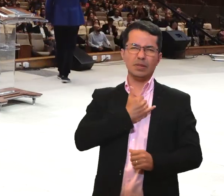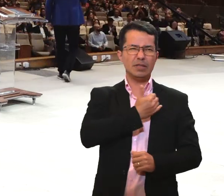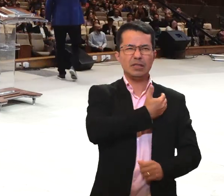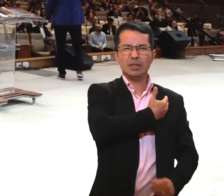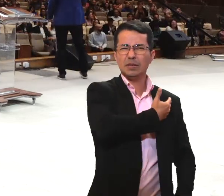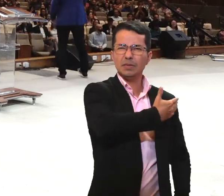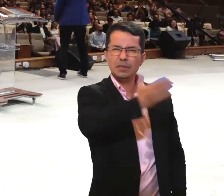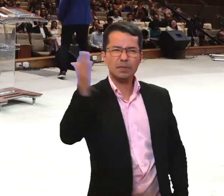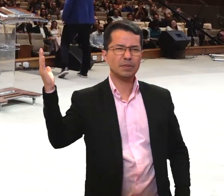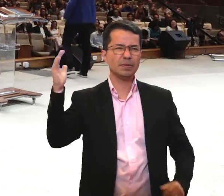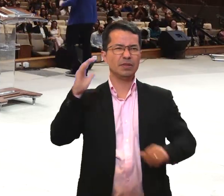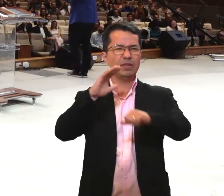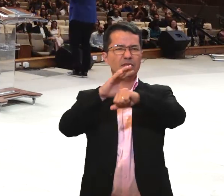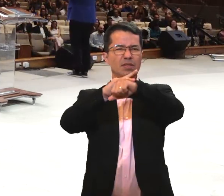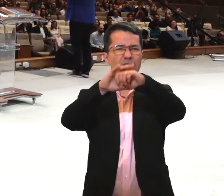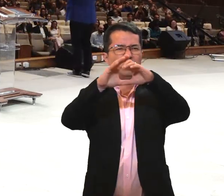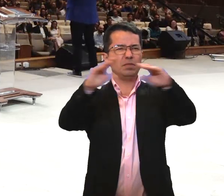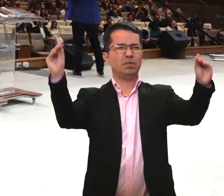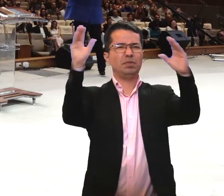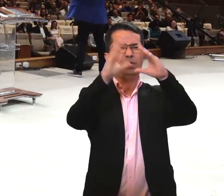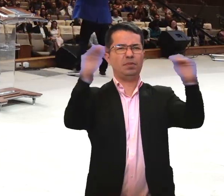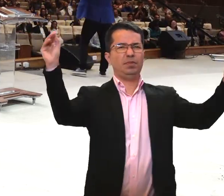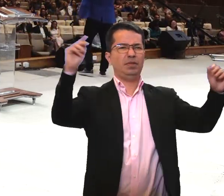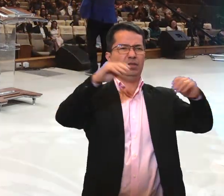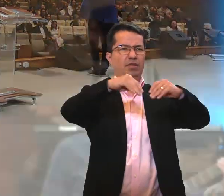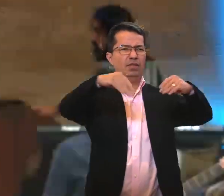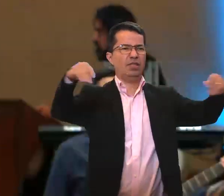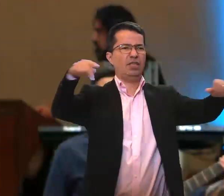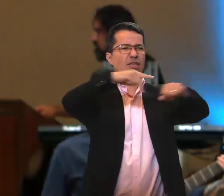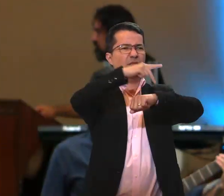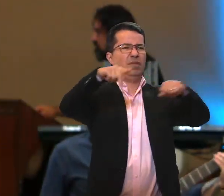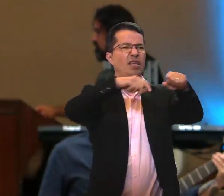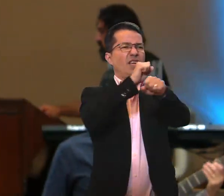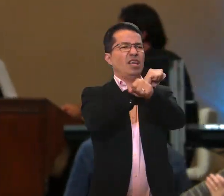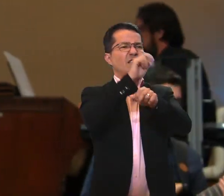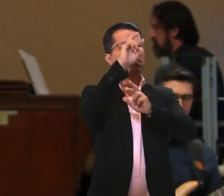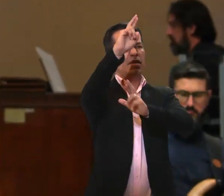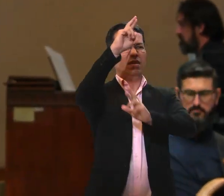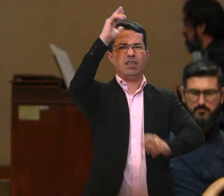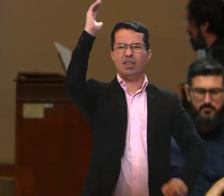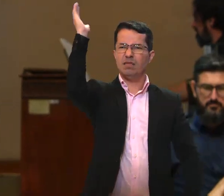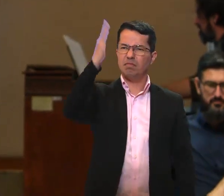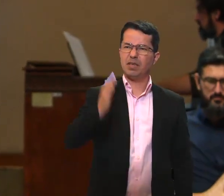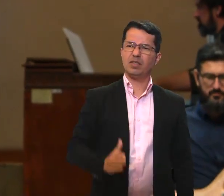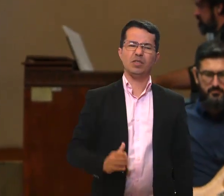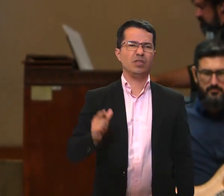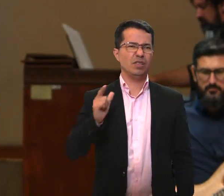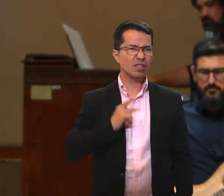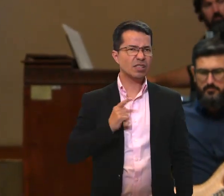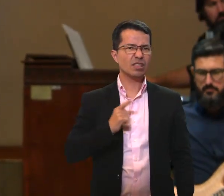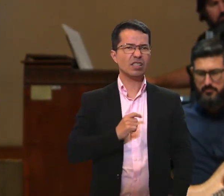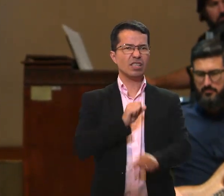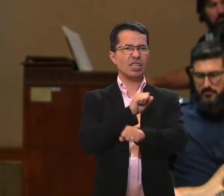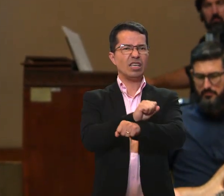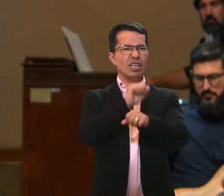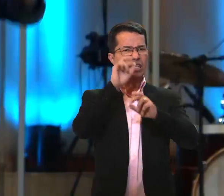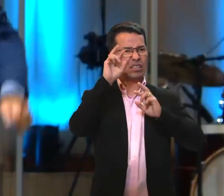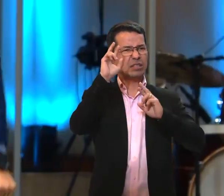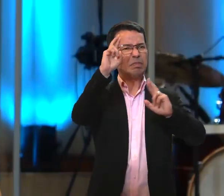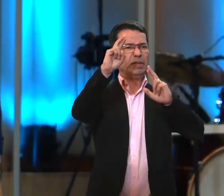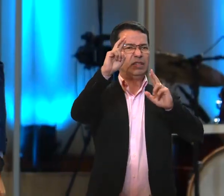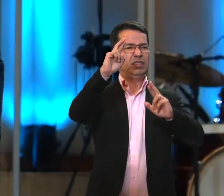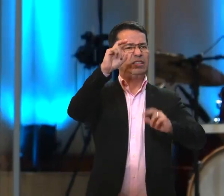sararei a sua terra. Há esperança para o Brasil, há esperança para a nossa